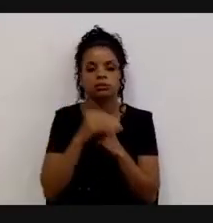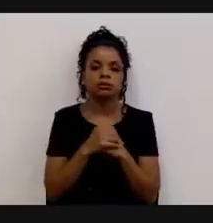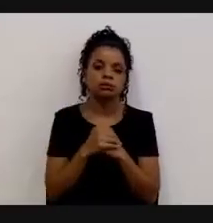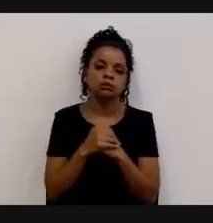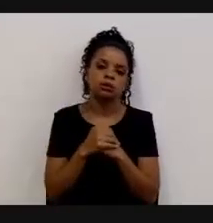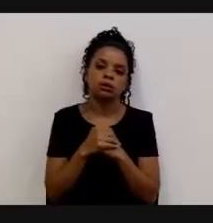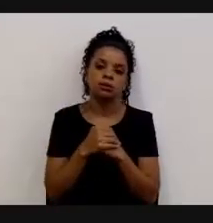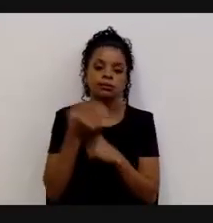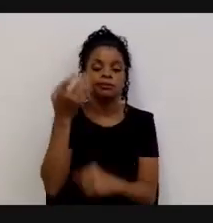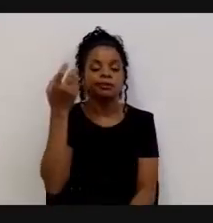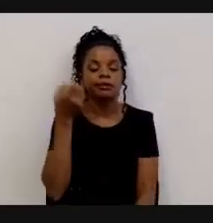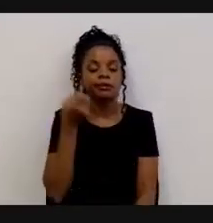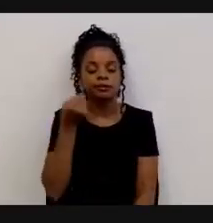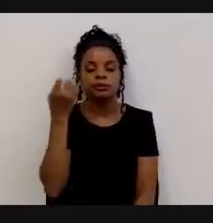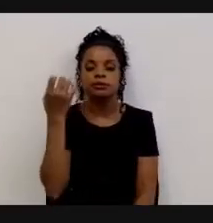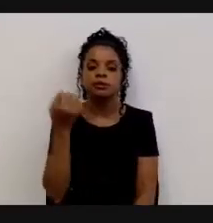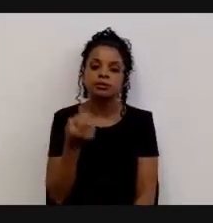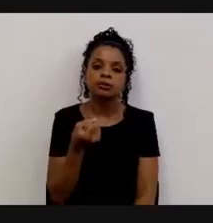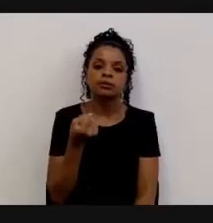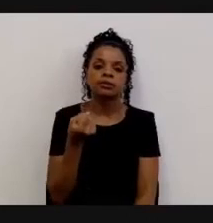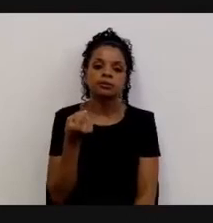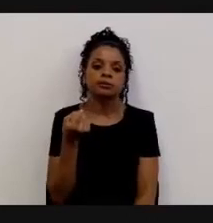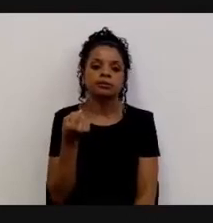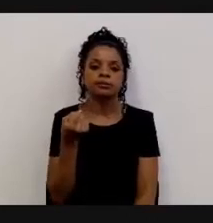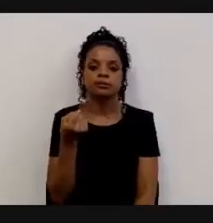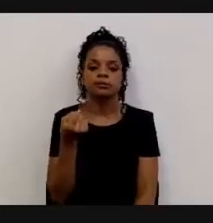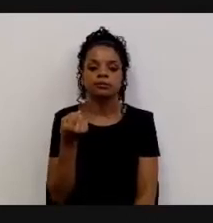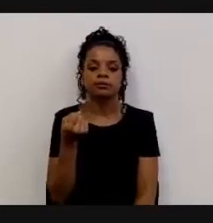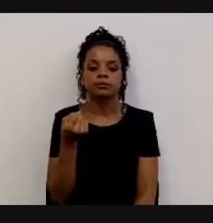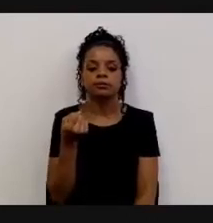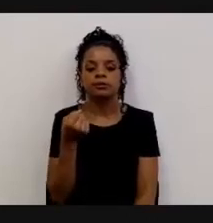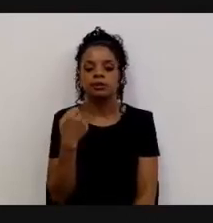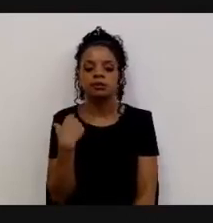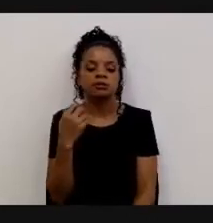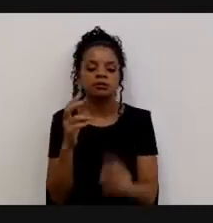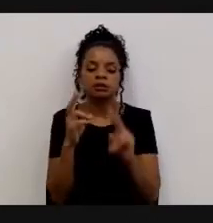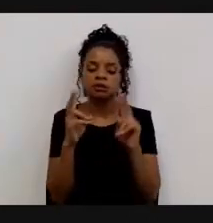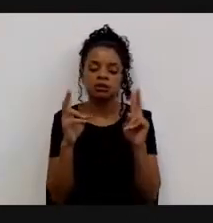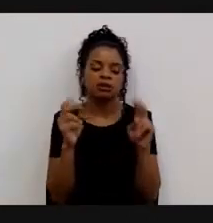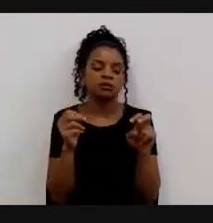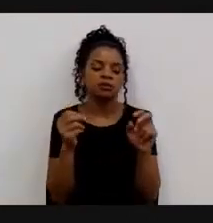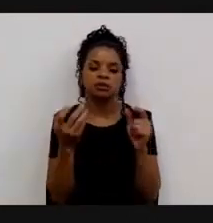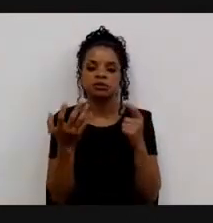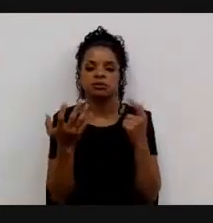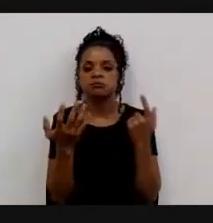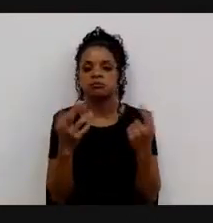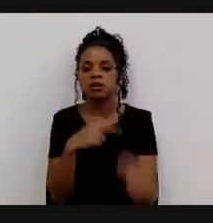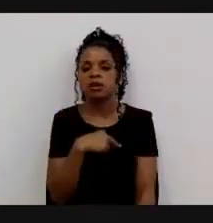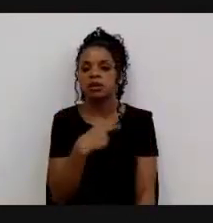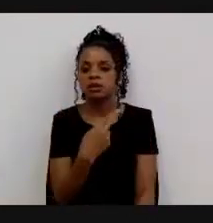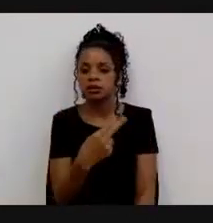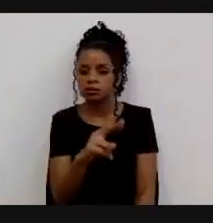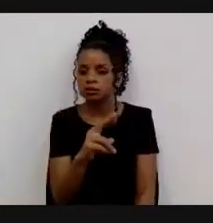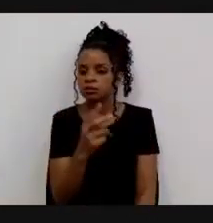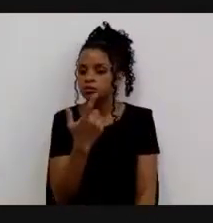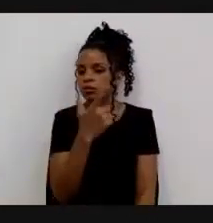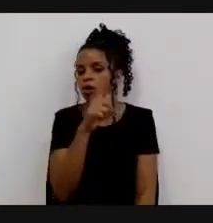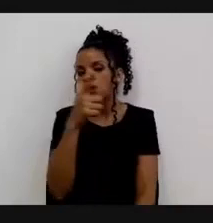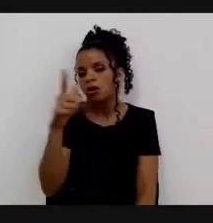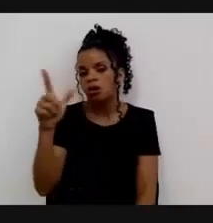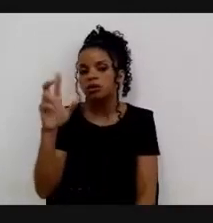previdência social, questões consideradas irrelevantes e questões religiosas e